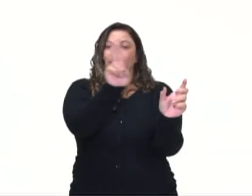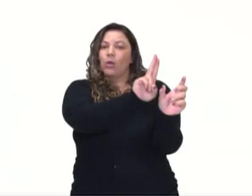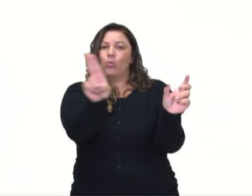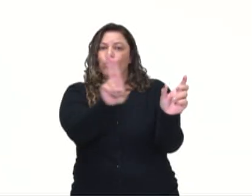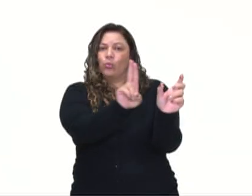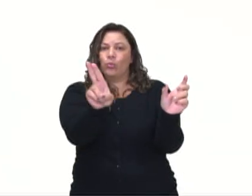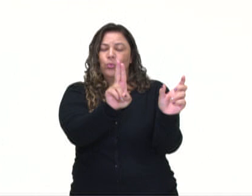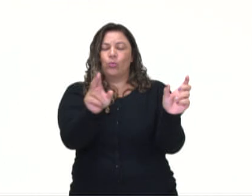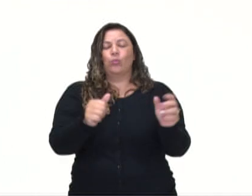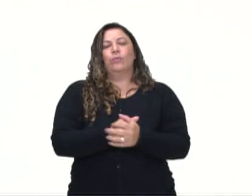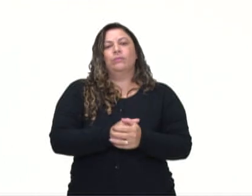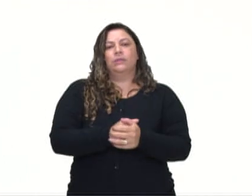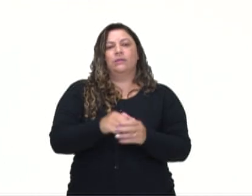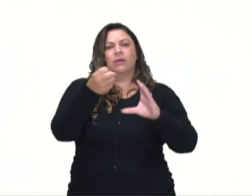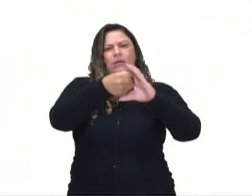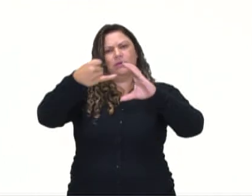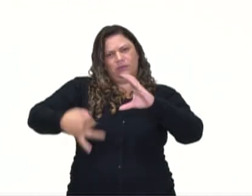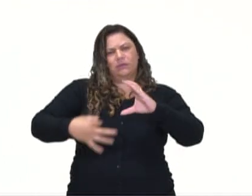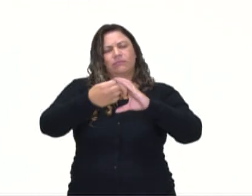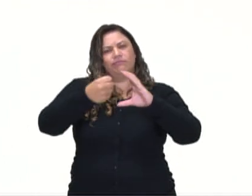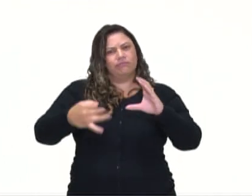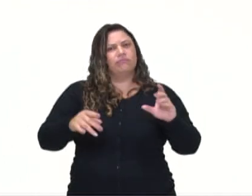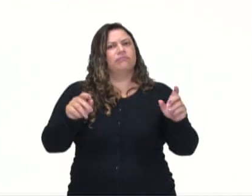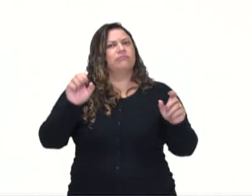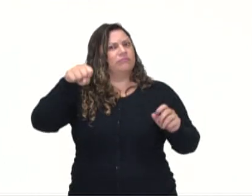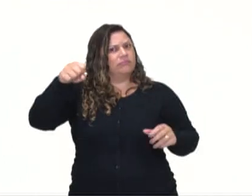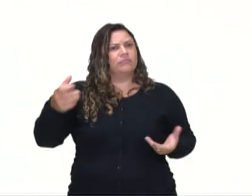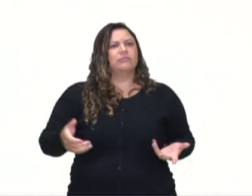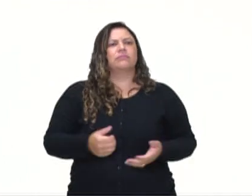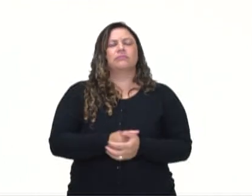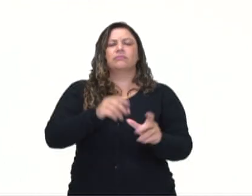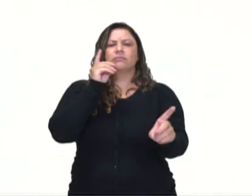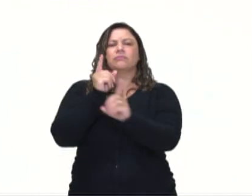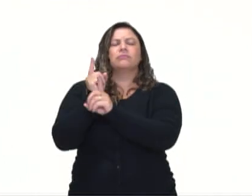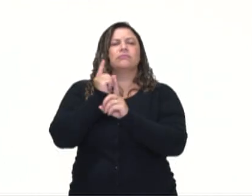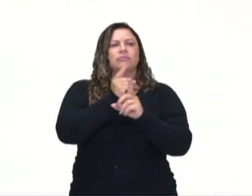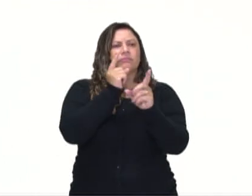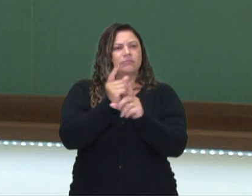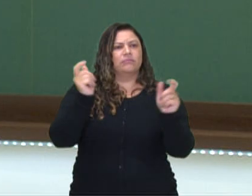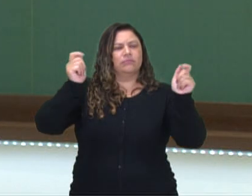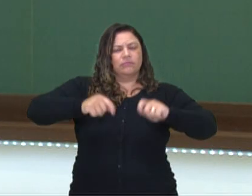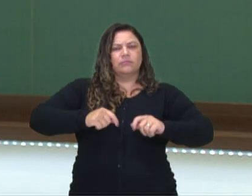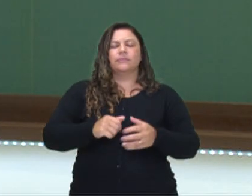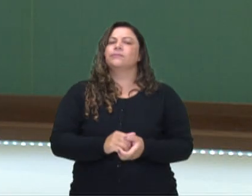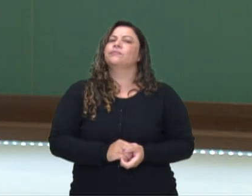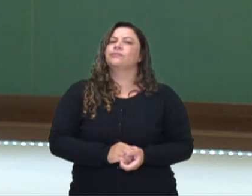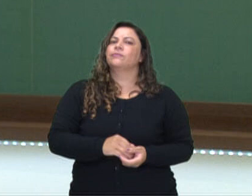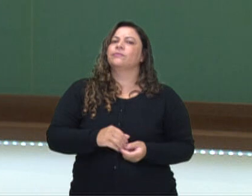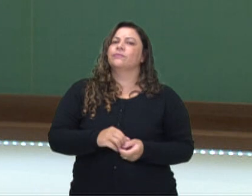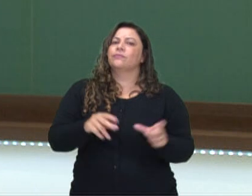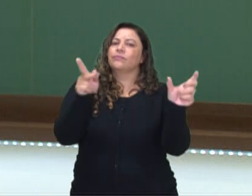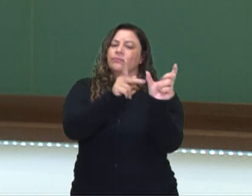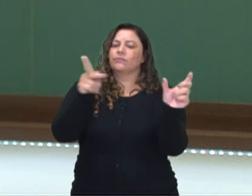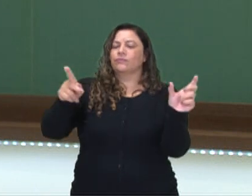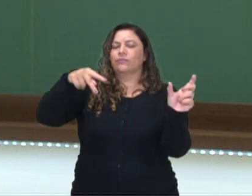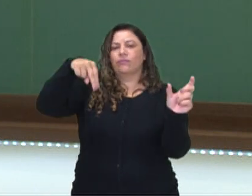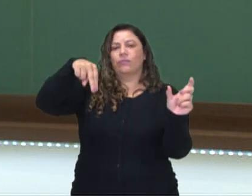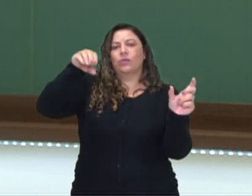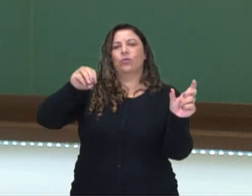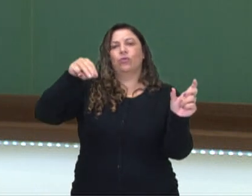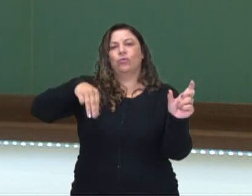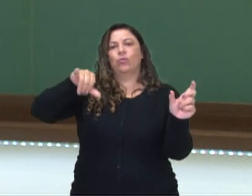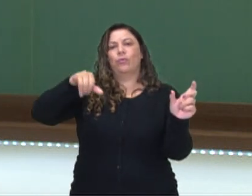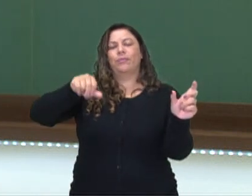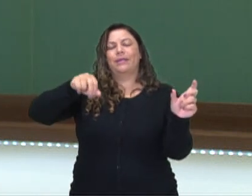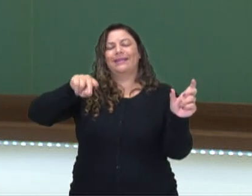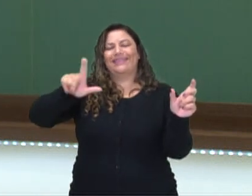do sujeito, uma característica, isso mesmo. Então encontramos em um predicado nominal uma característica, um